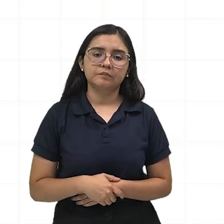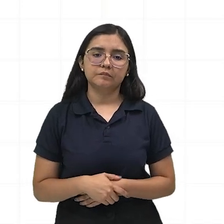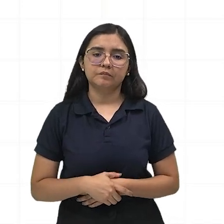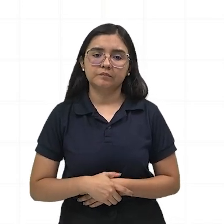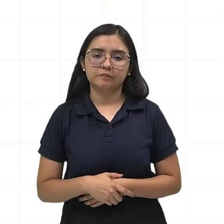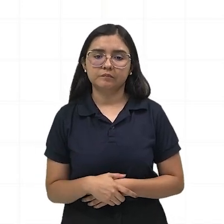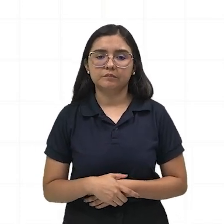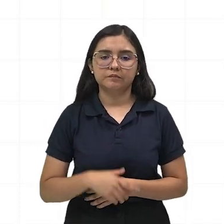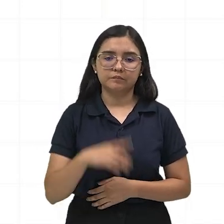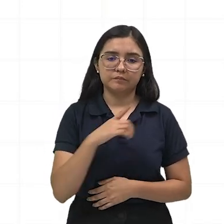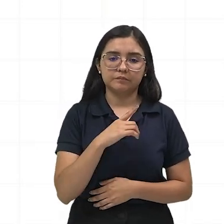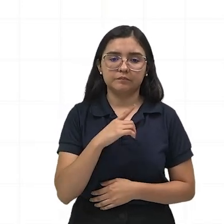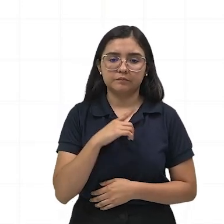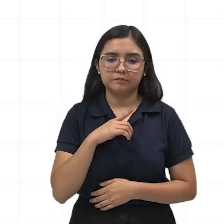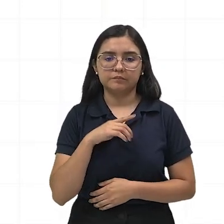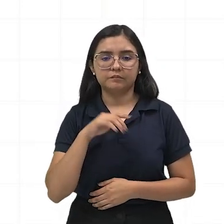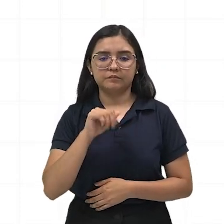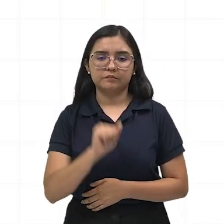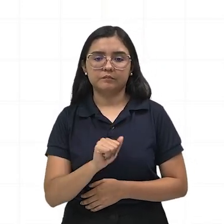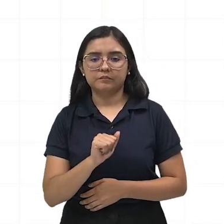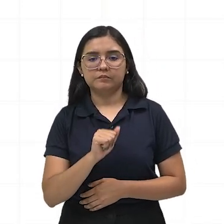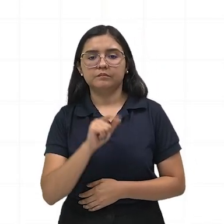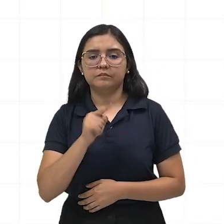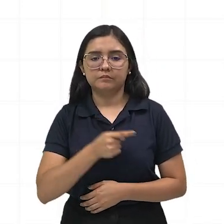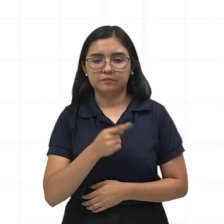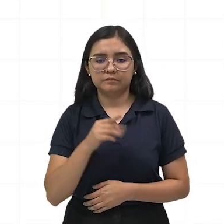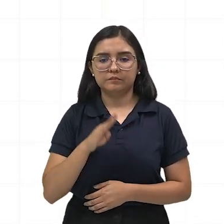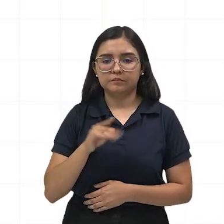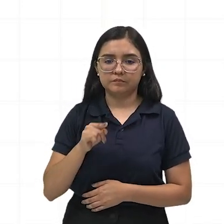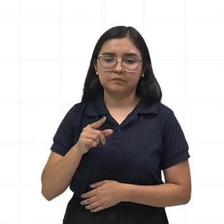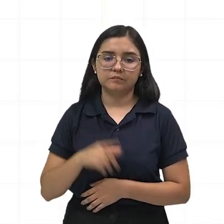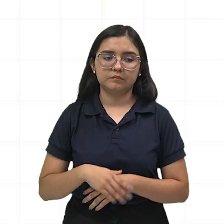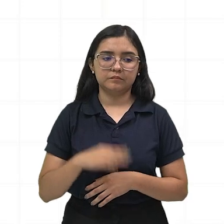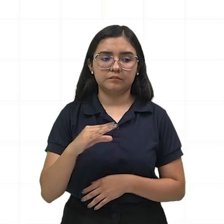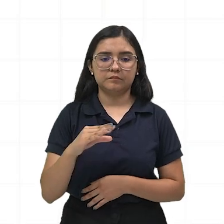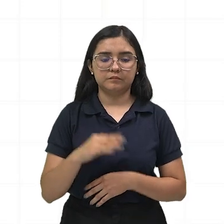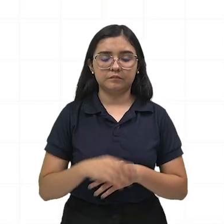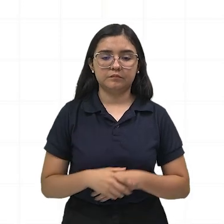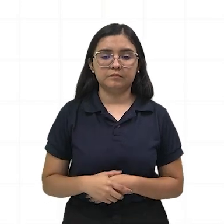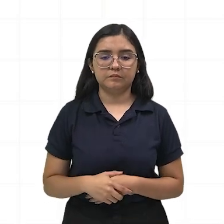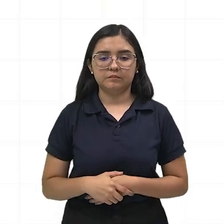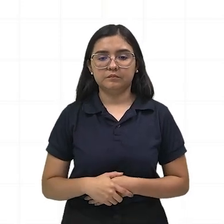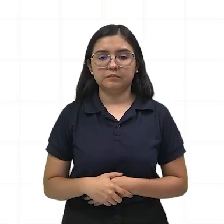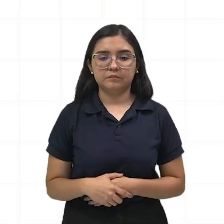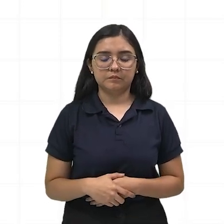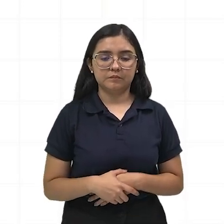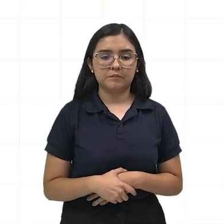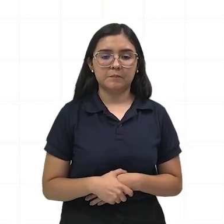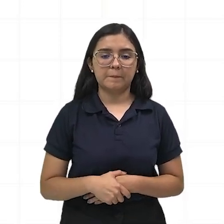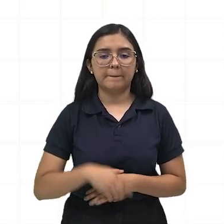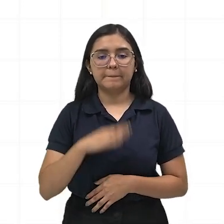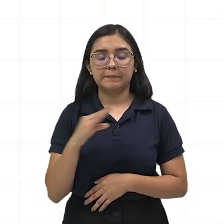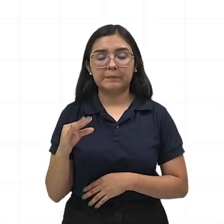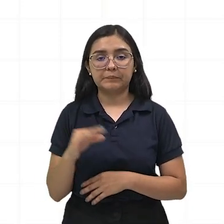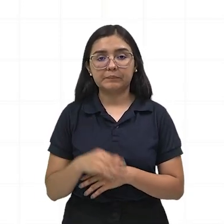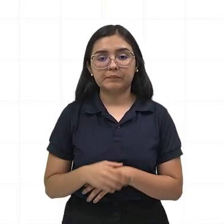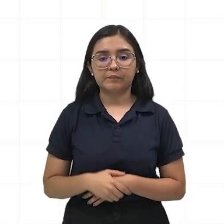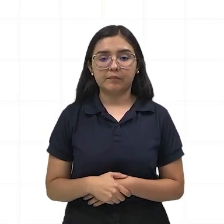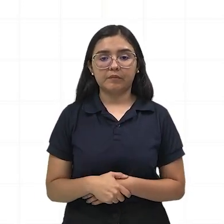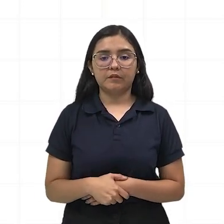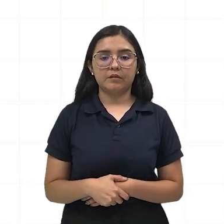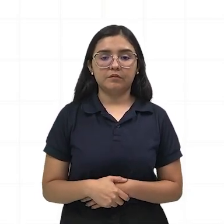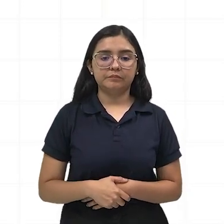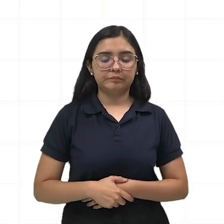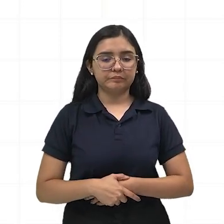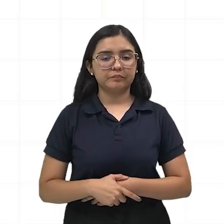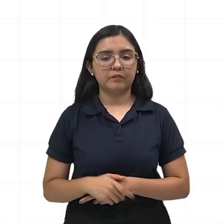de A', C' e de B', C', tá?